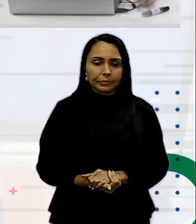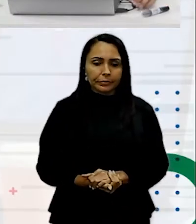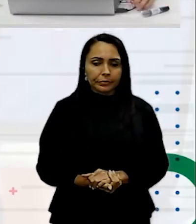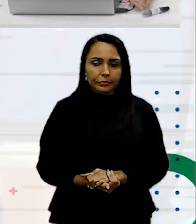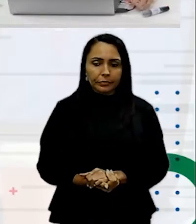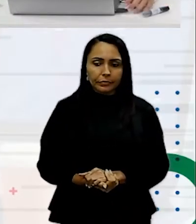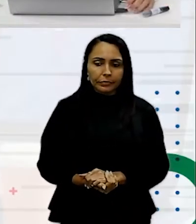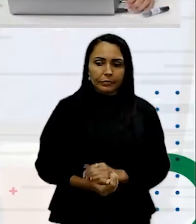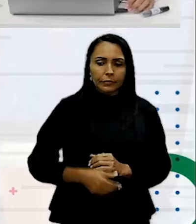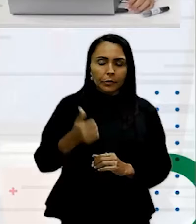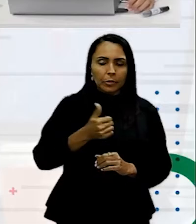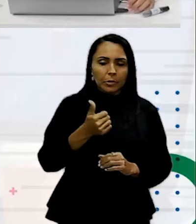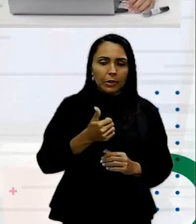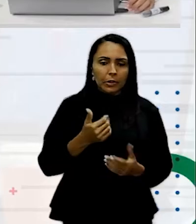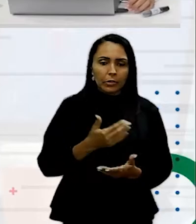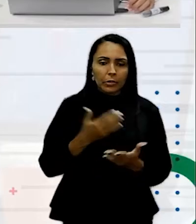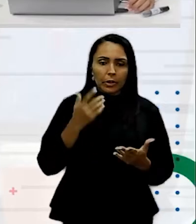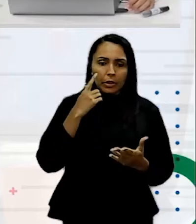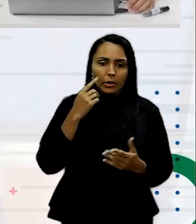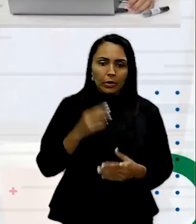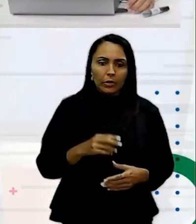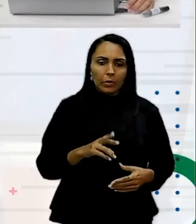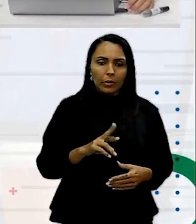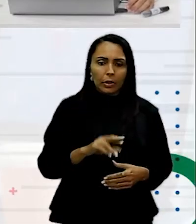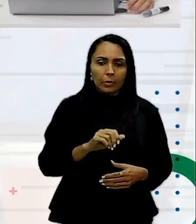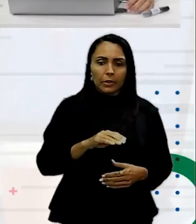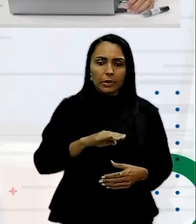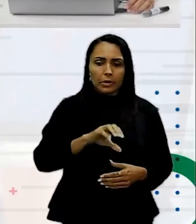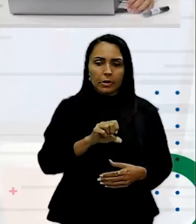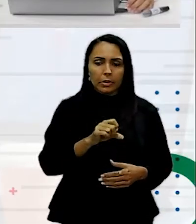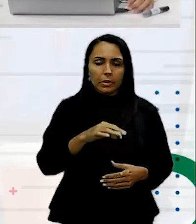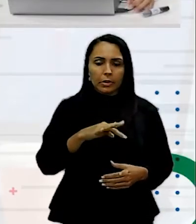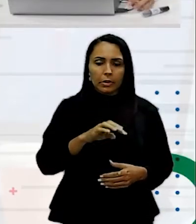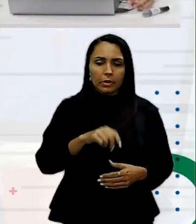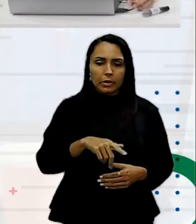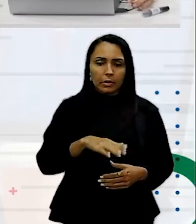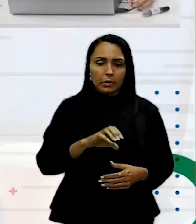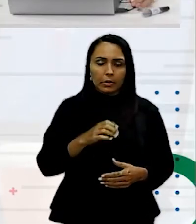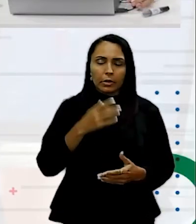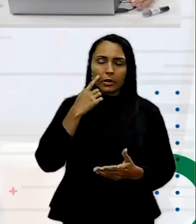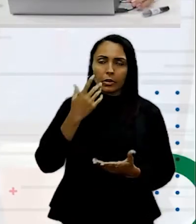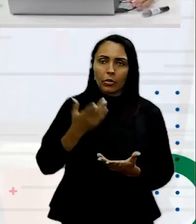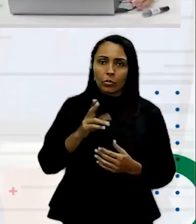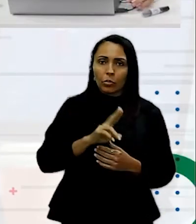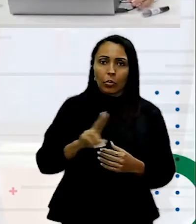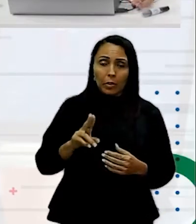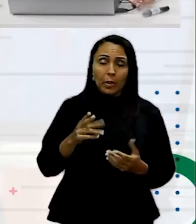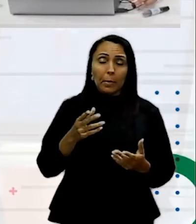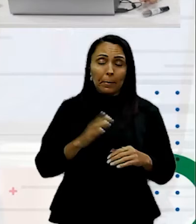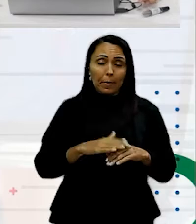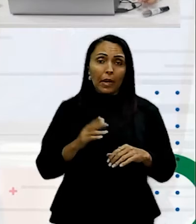O primeiro deles é o Rabisco Frame. Sim, o nome é esse e é o nome mais usual.